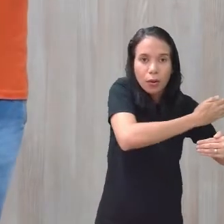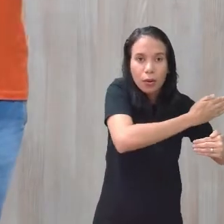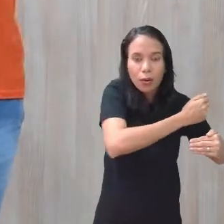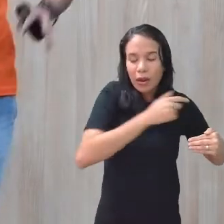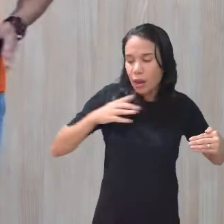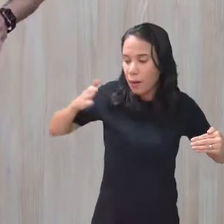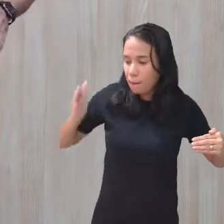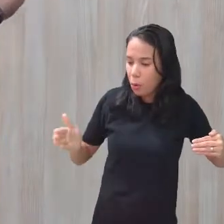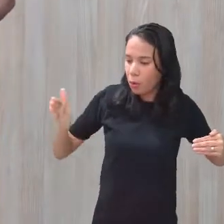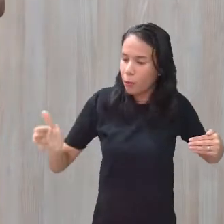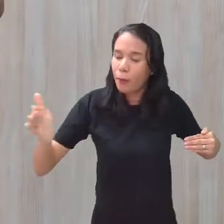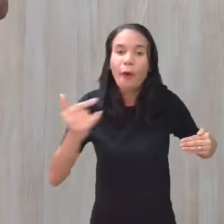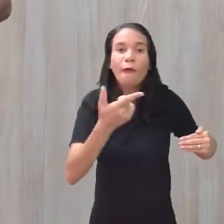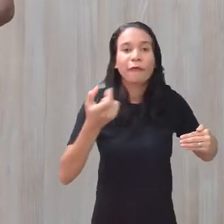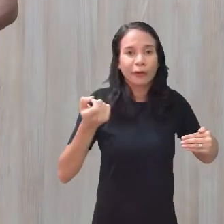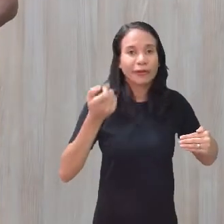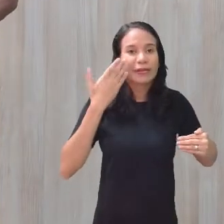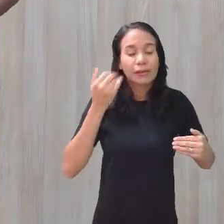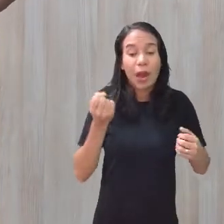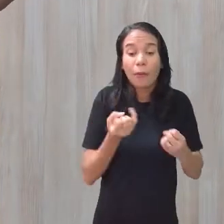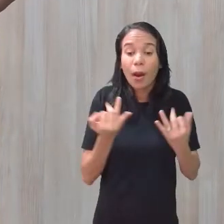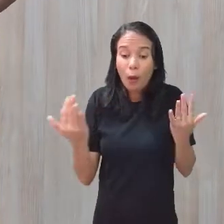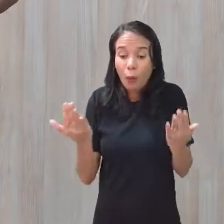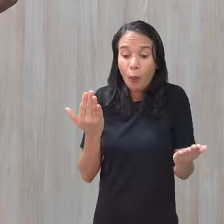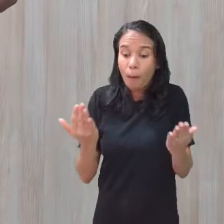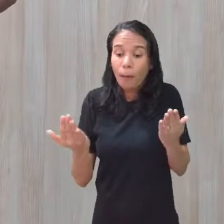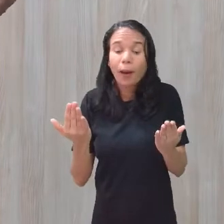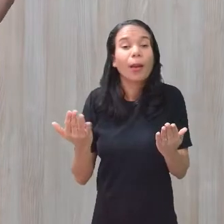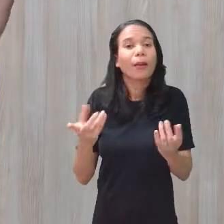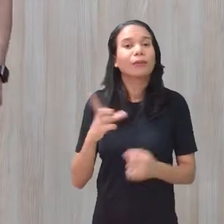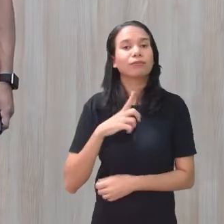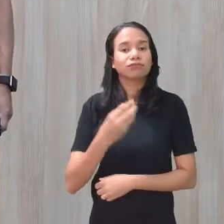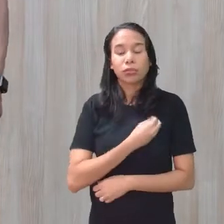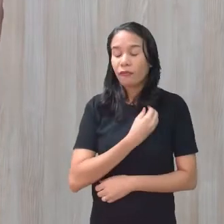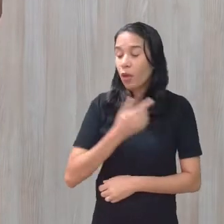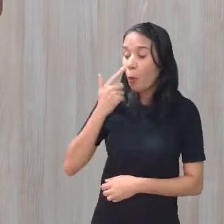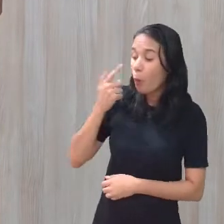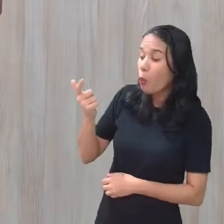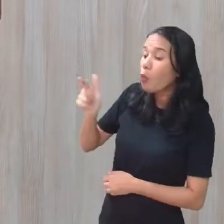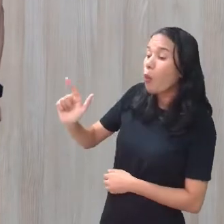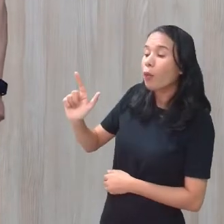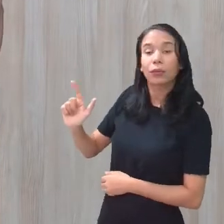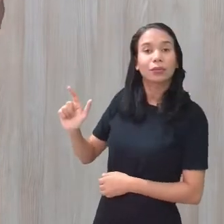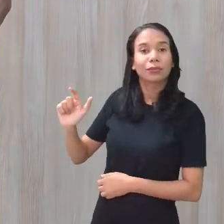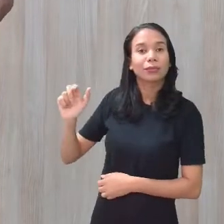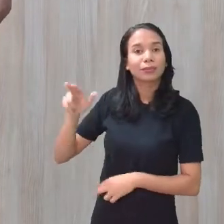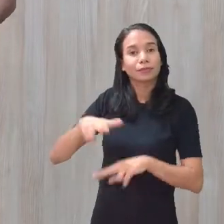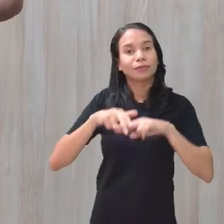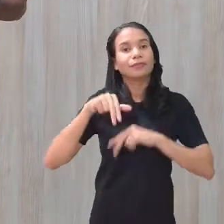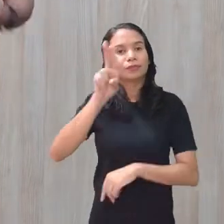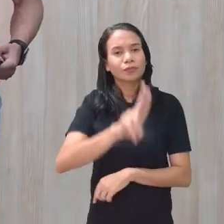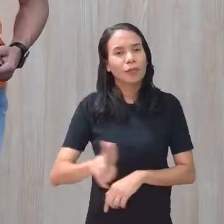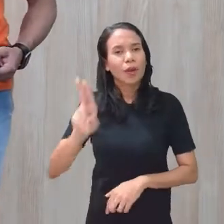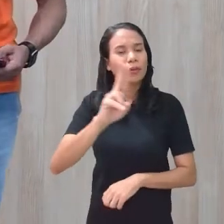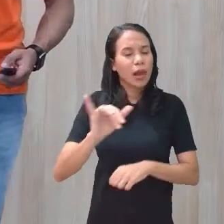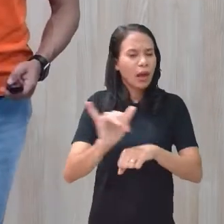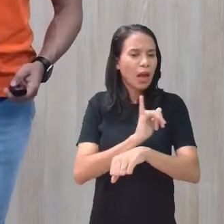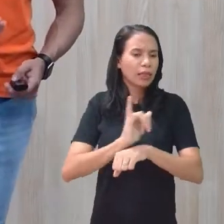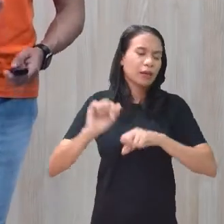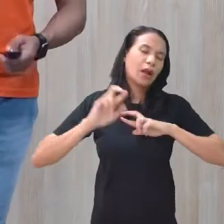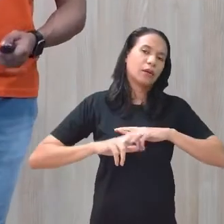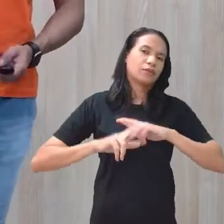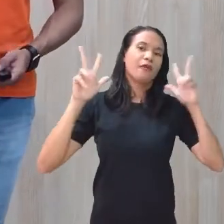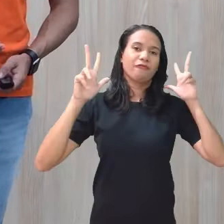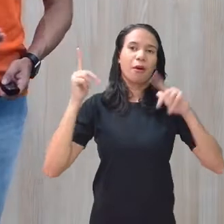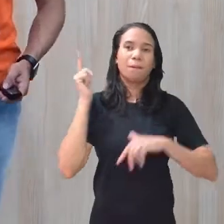20 madeiras. E iam comparar com o terreno também do vizinho. Então, eles utilizavam de vários artifícios